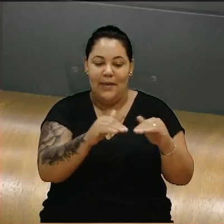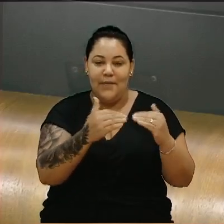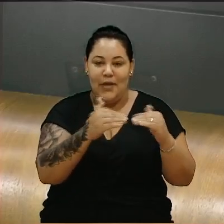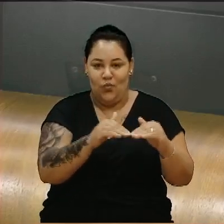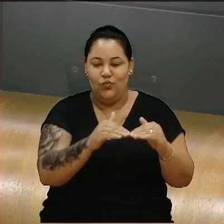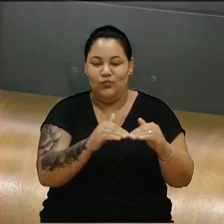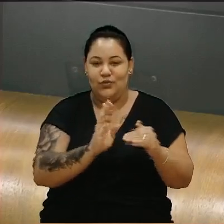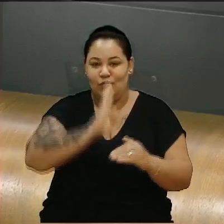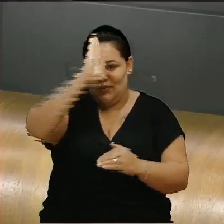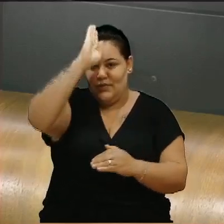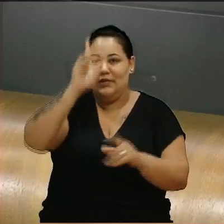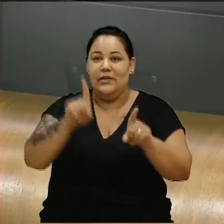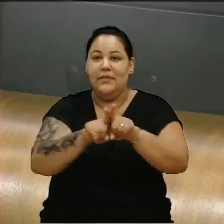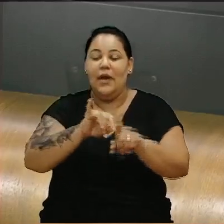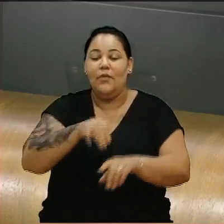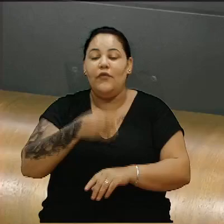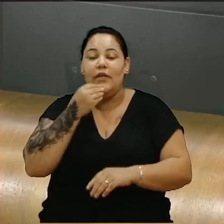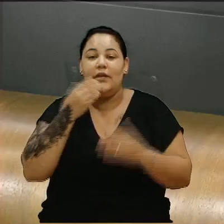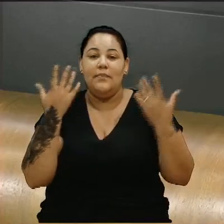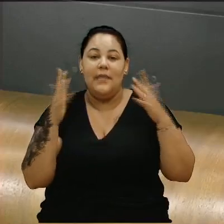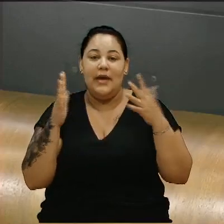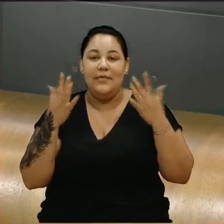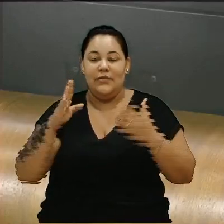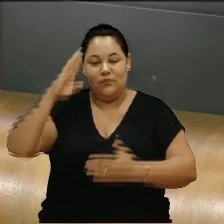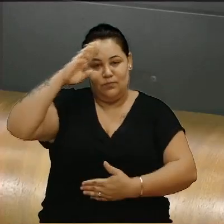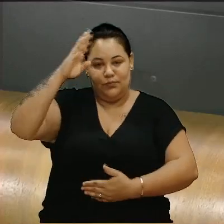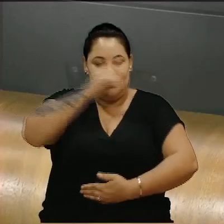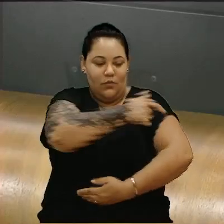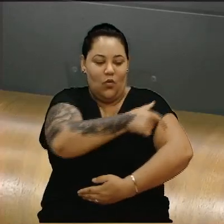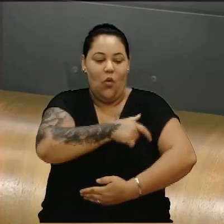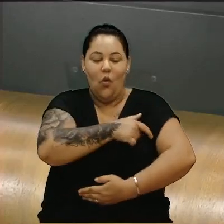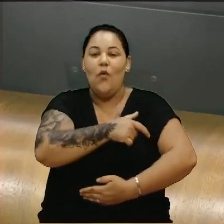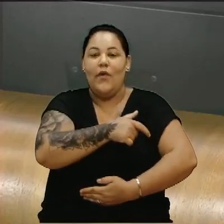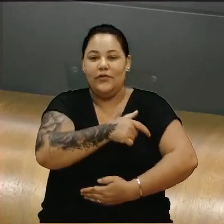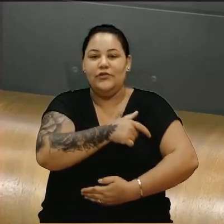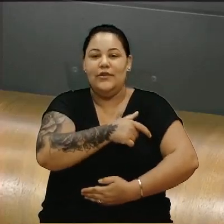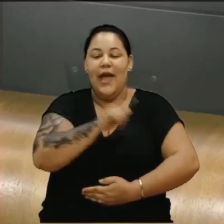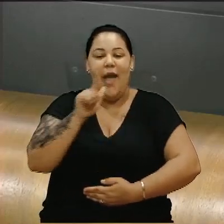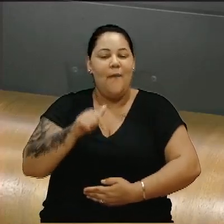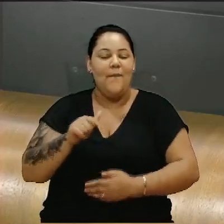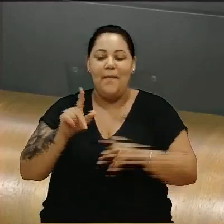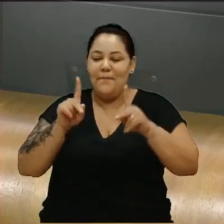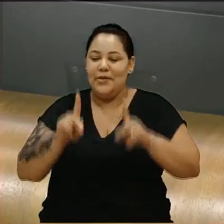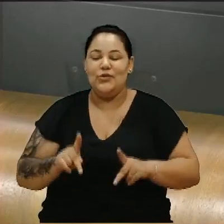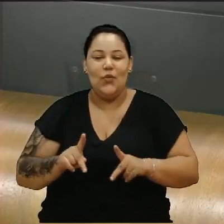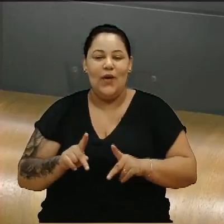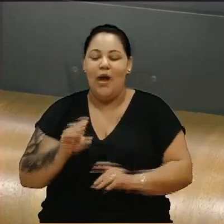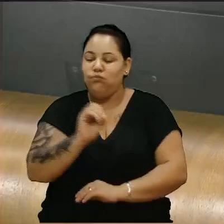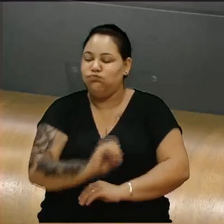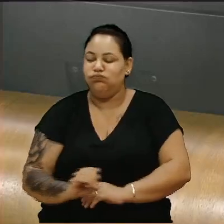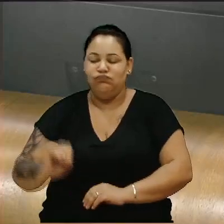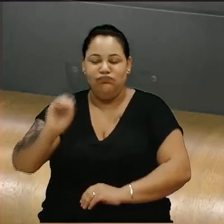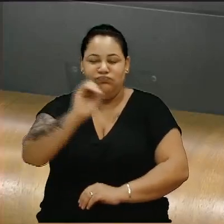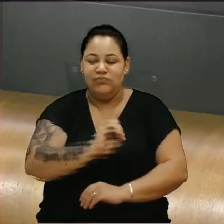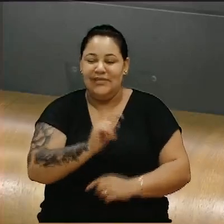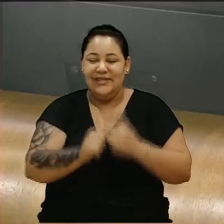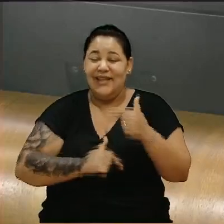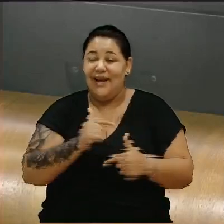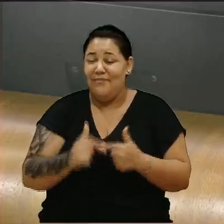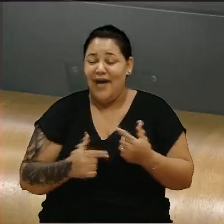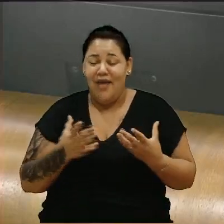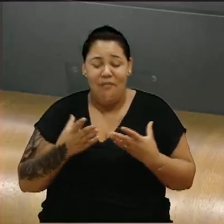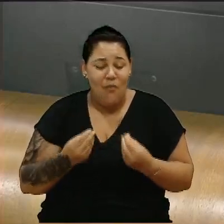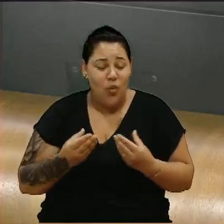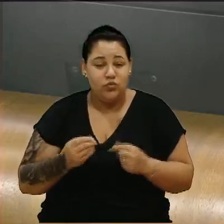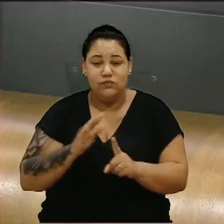também aproveitando, parabenizando o comando do Tenente Coronel Batista, que é uma pessoa inigualável, incansável nas